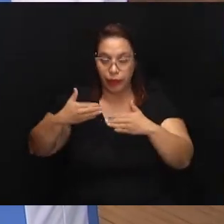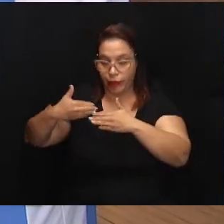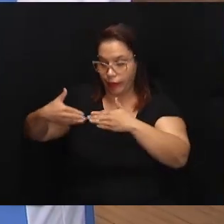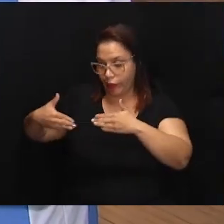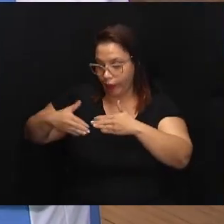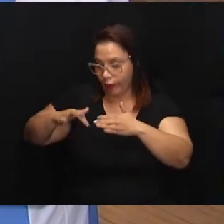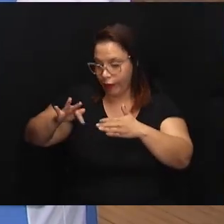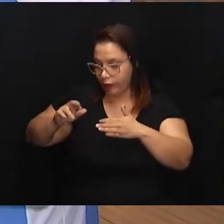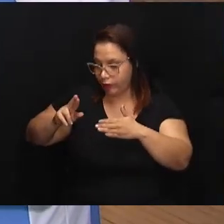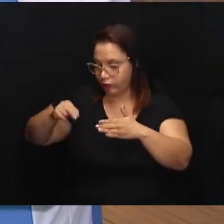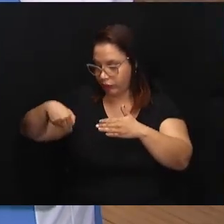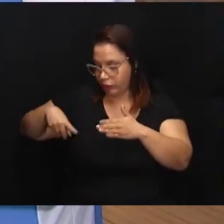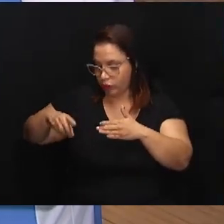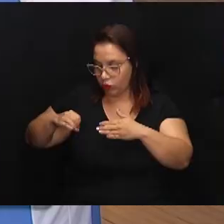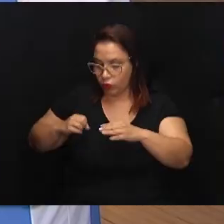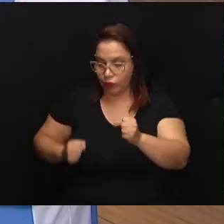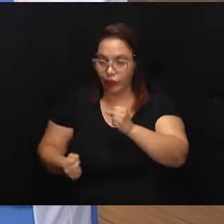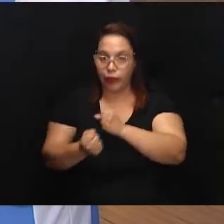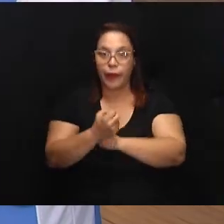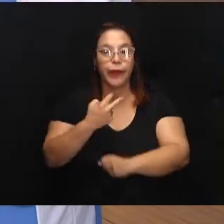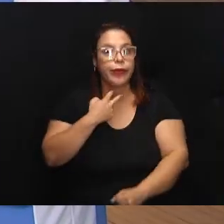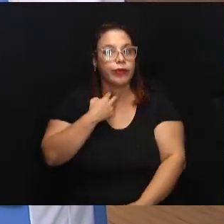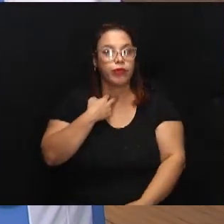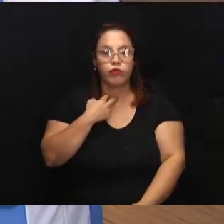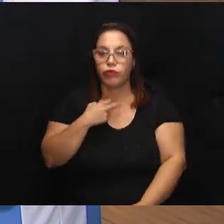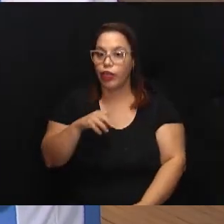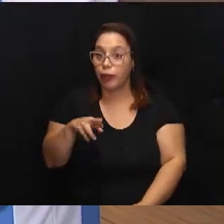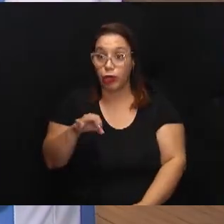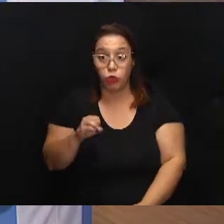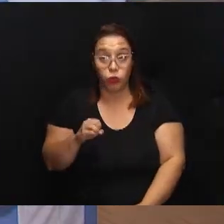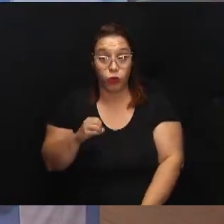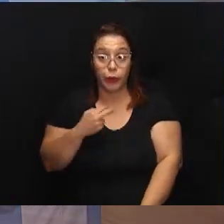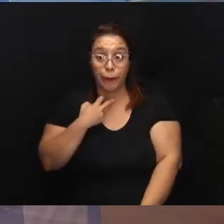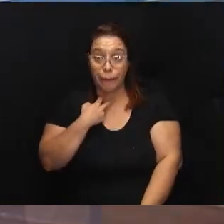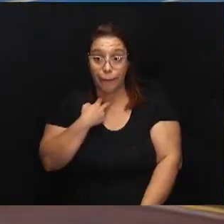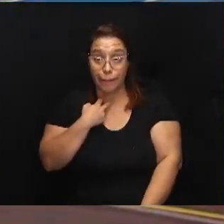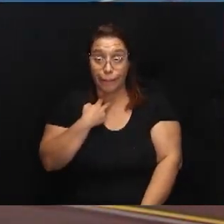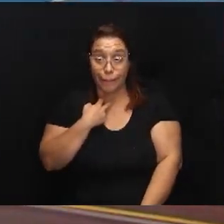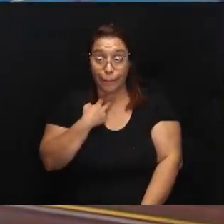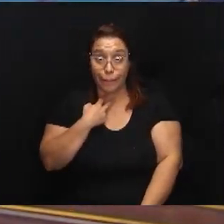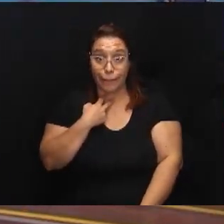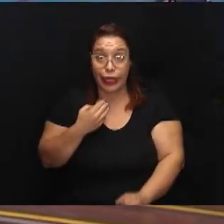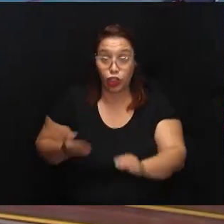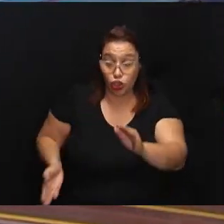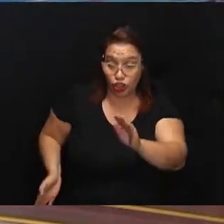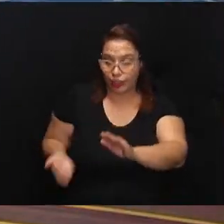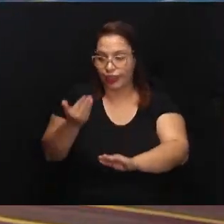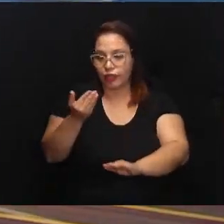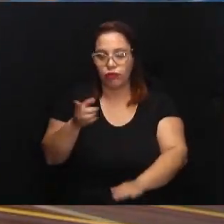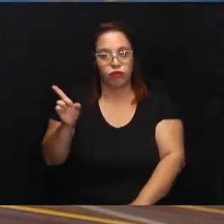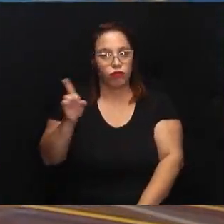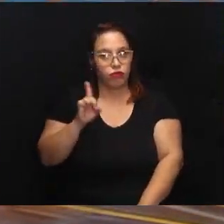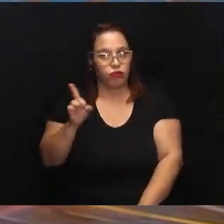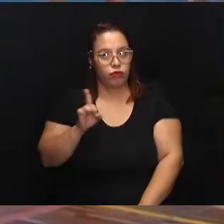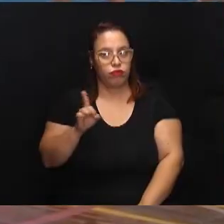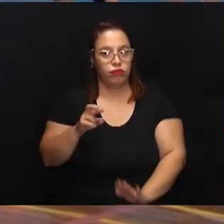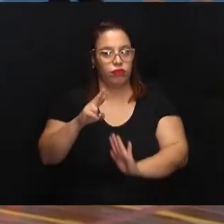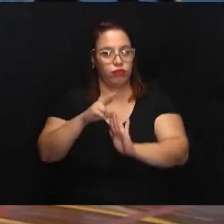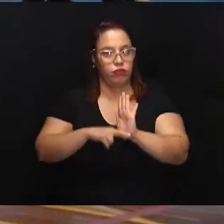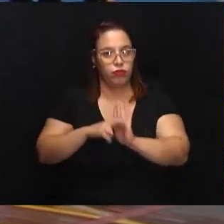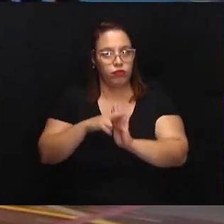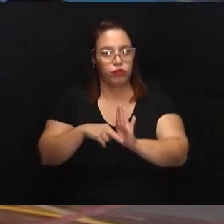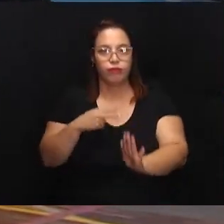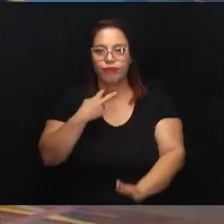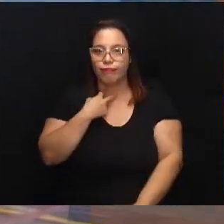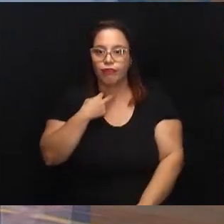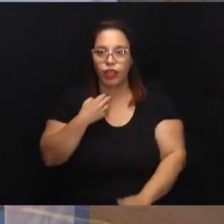né? Recepção e defesa. O líbero ele não pode ter a função de atacar, ele não pode infringir, ao mesmo tempo que ele também